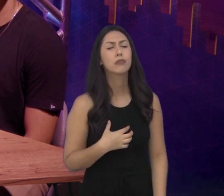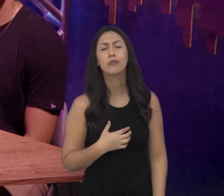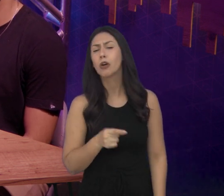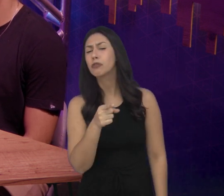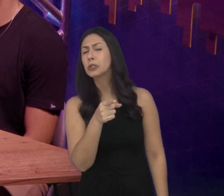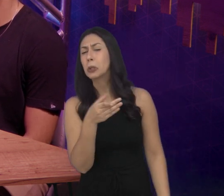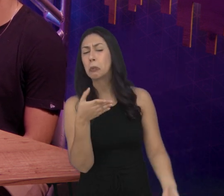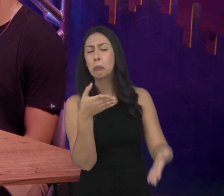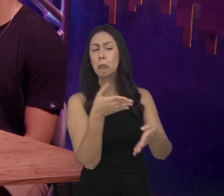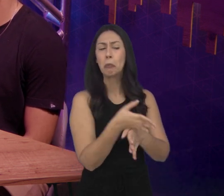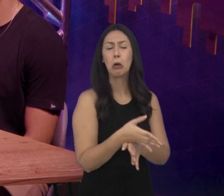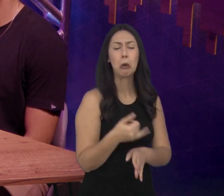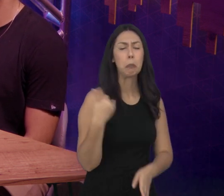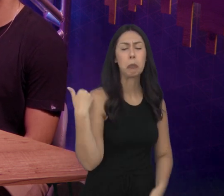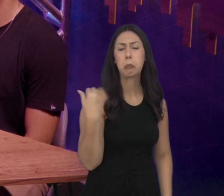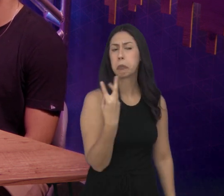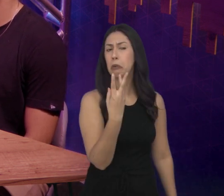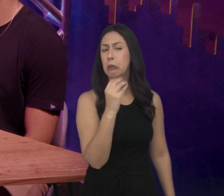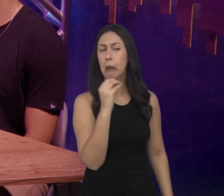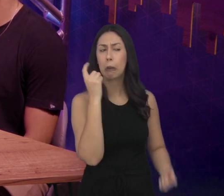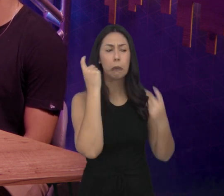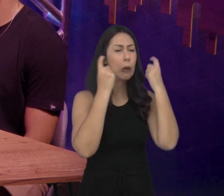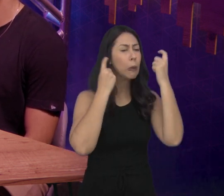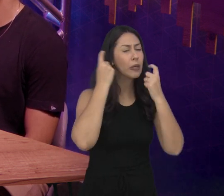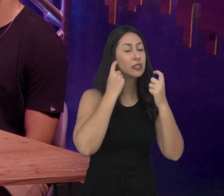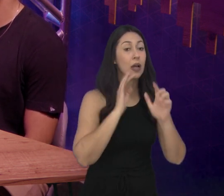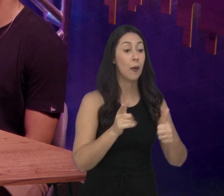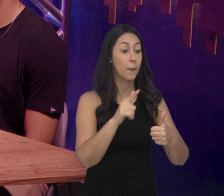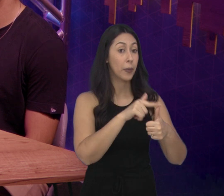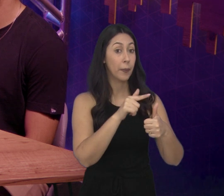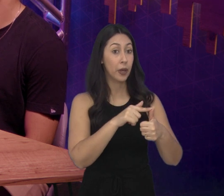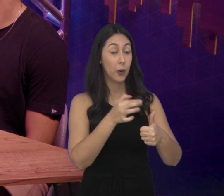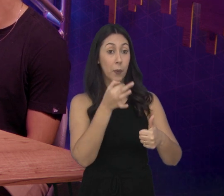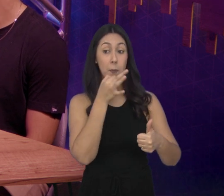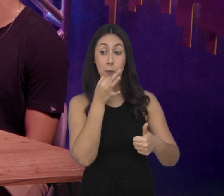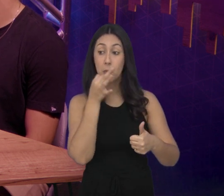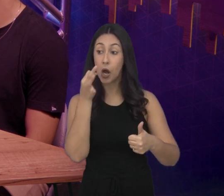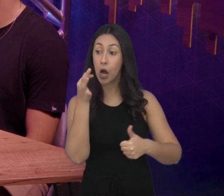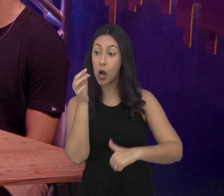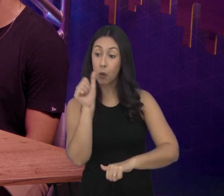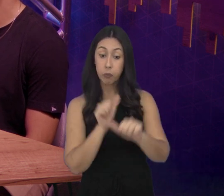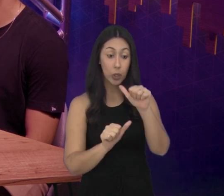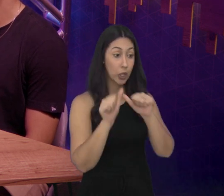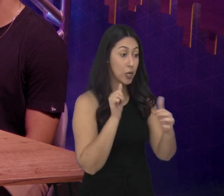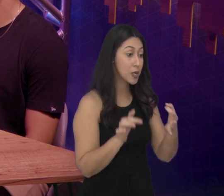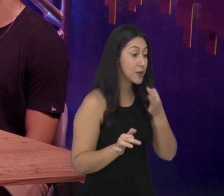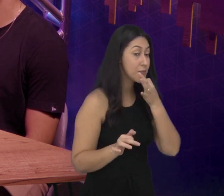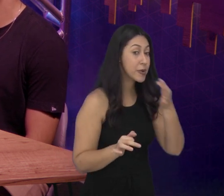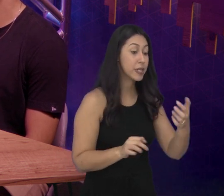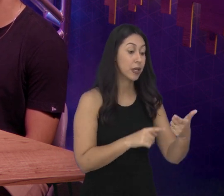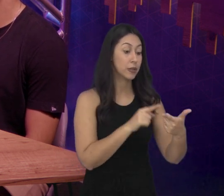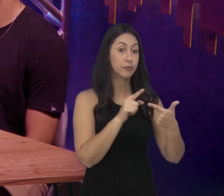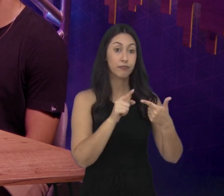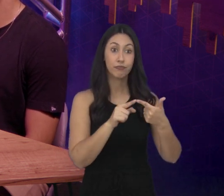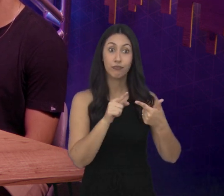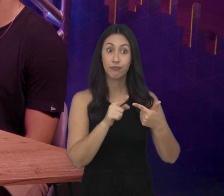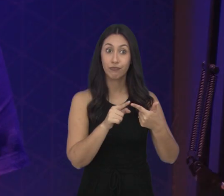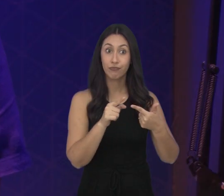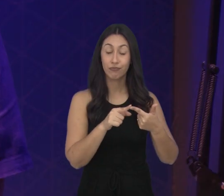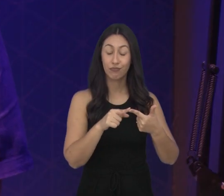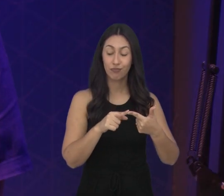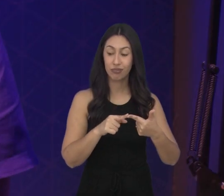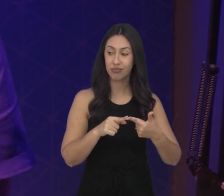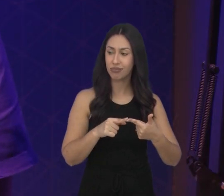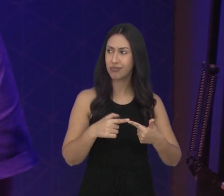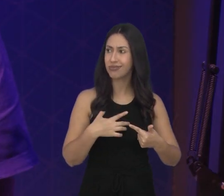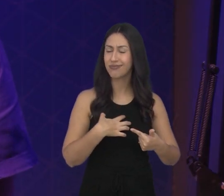saber se você está na crise dos 30, temos alguns sinais. Então o primeiro foi mudança de opinião, e daí agora a gente vai para o segundo, que é